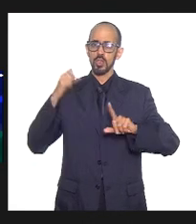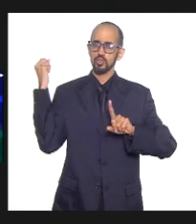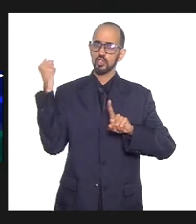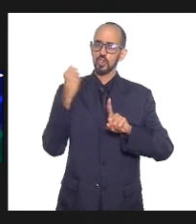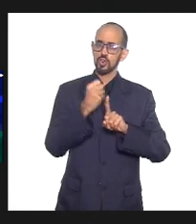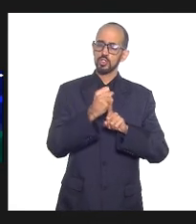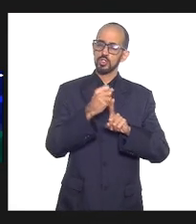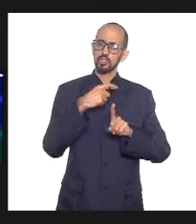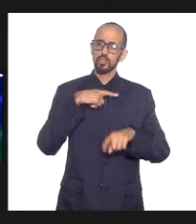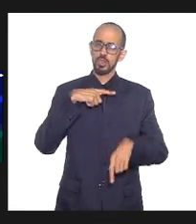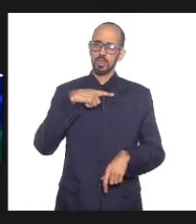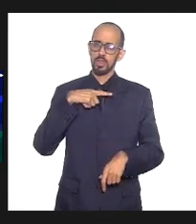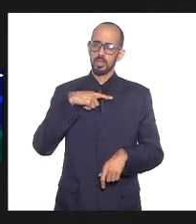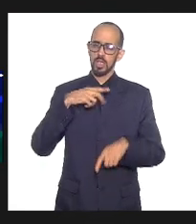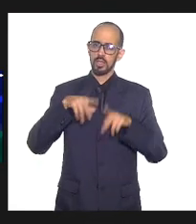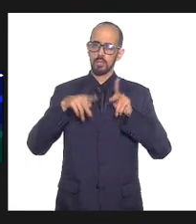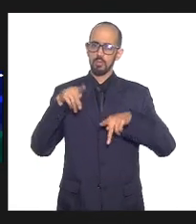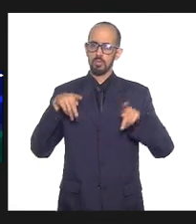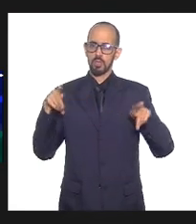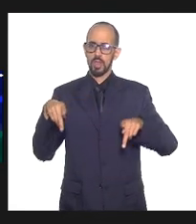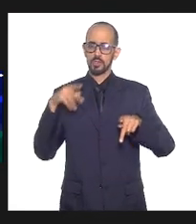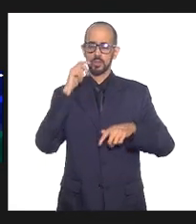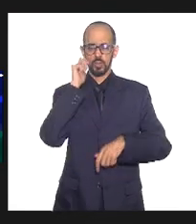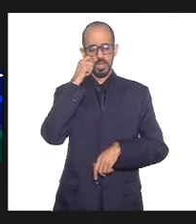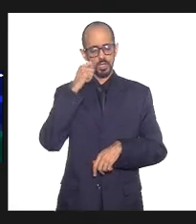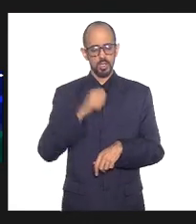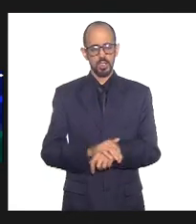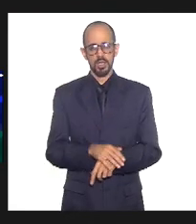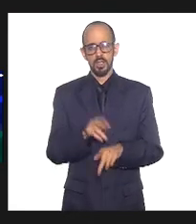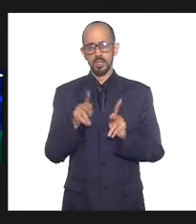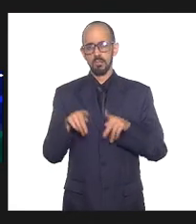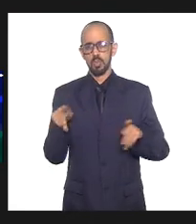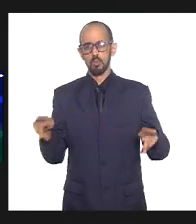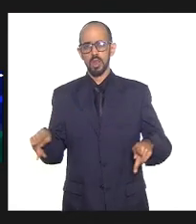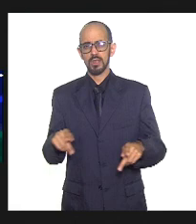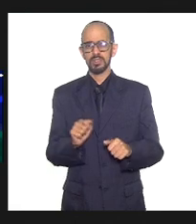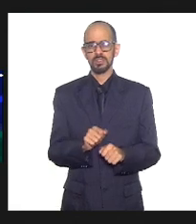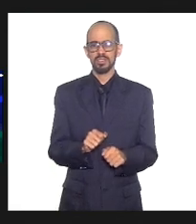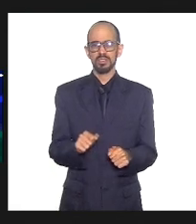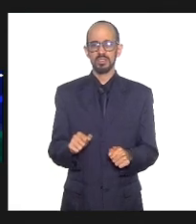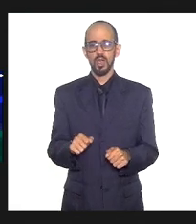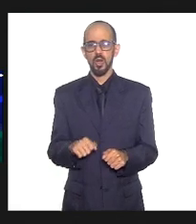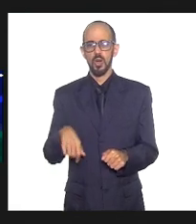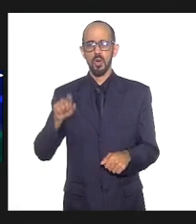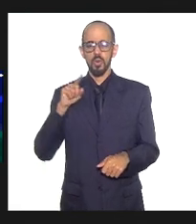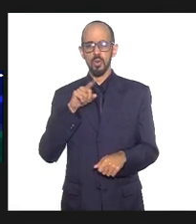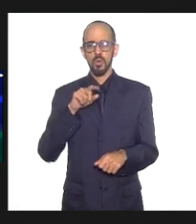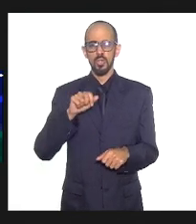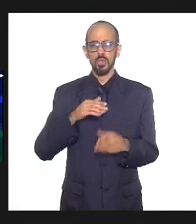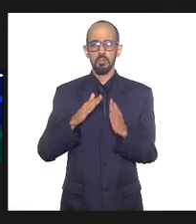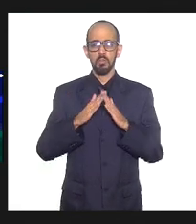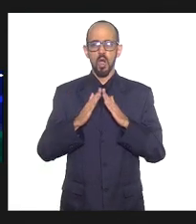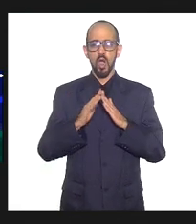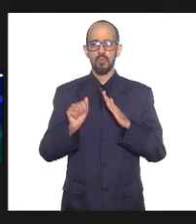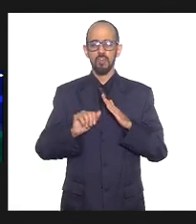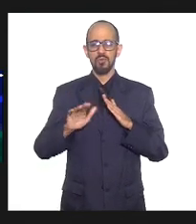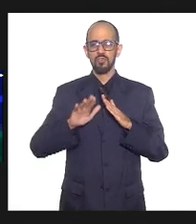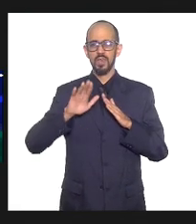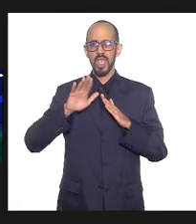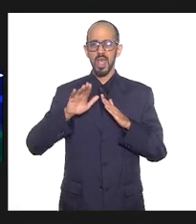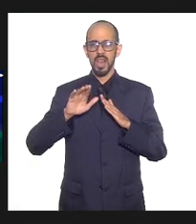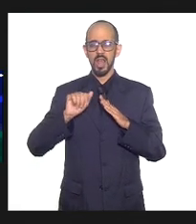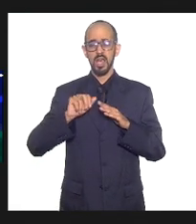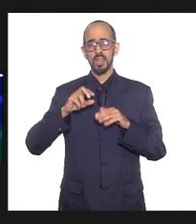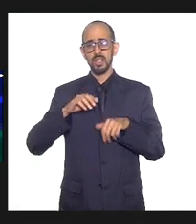que existe da população preta, da população negra, da população que mora em favela, da população